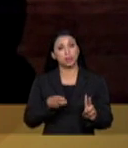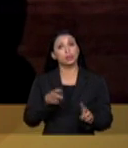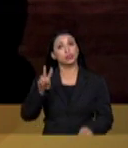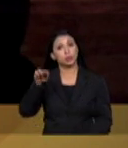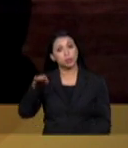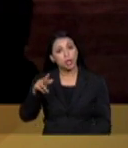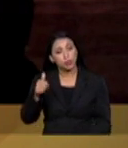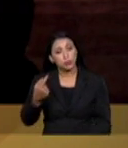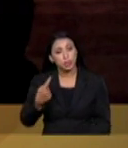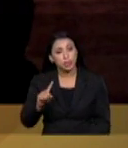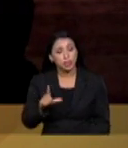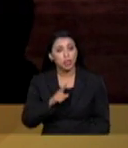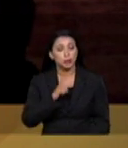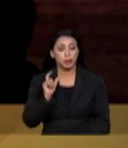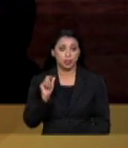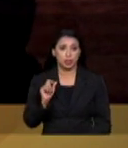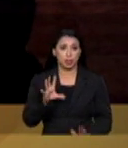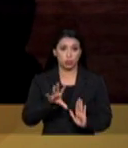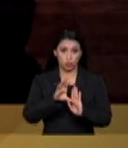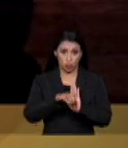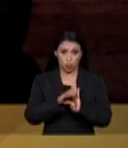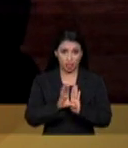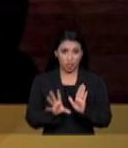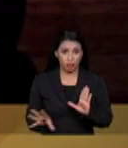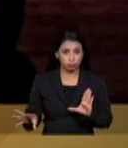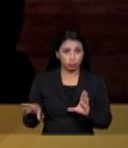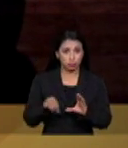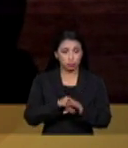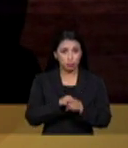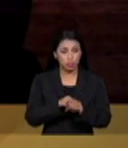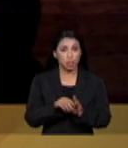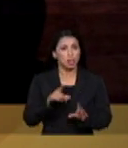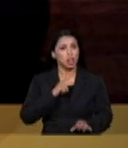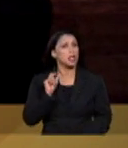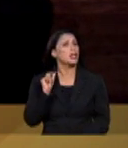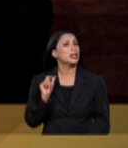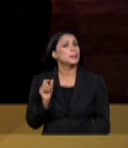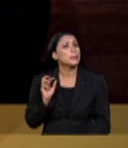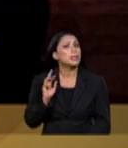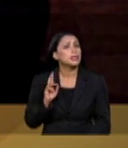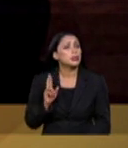pelo conceito muitas vezes